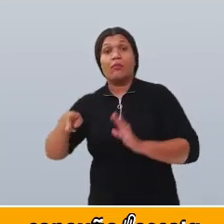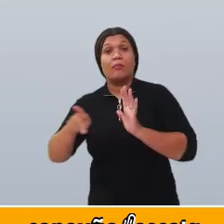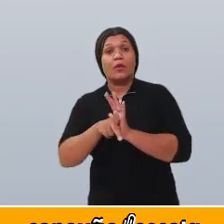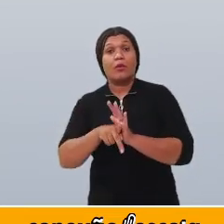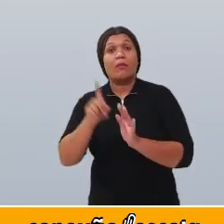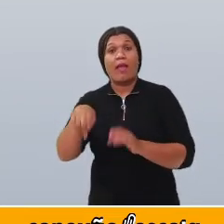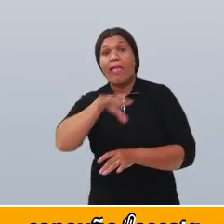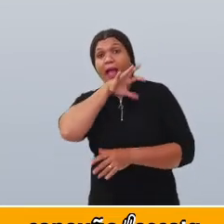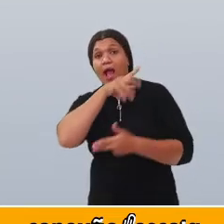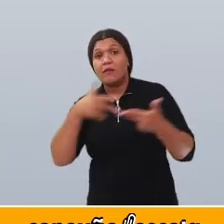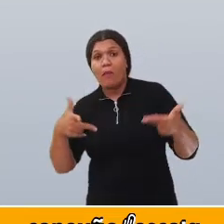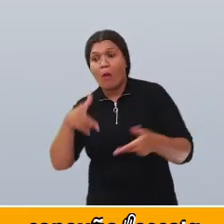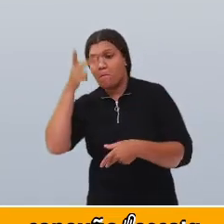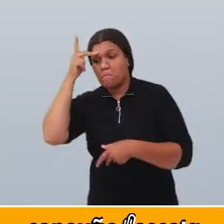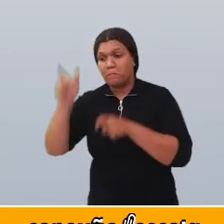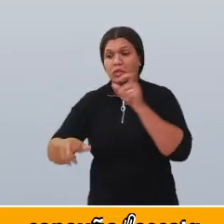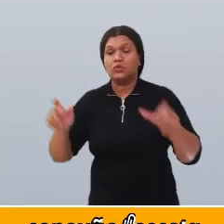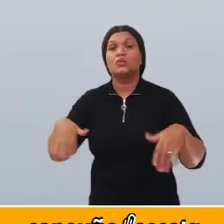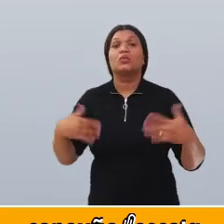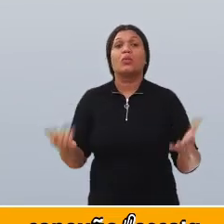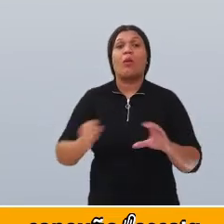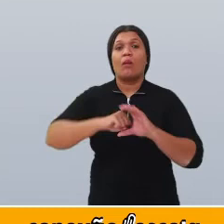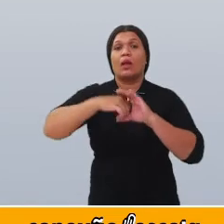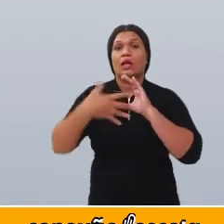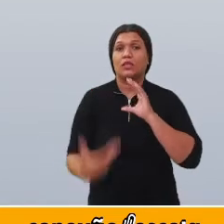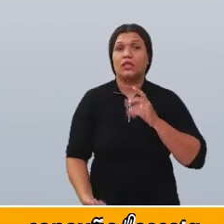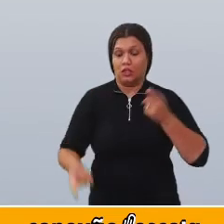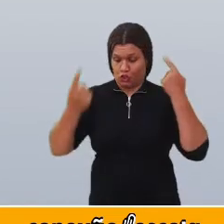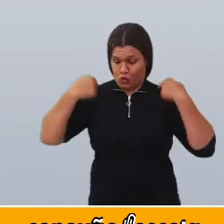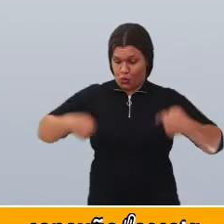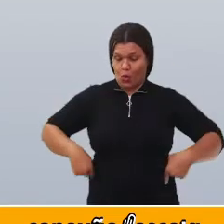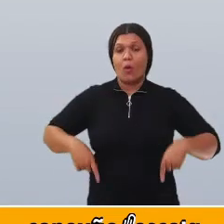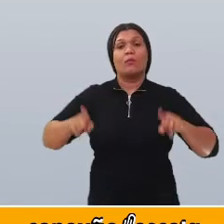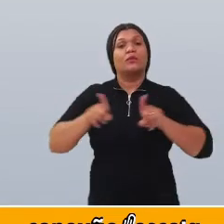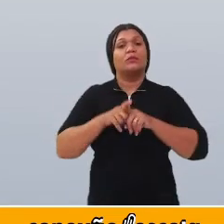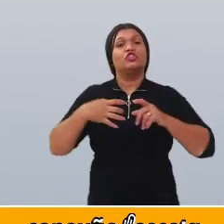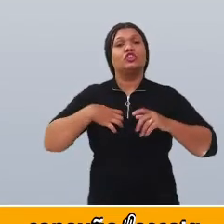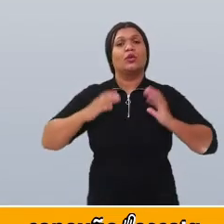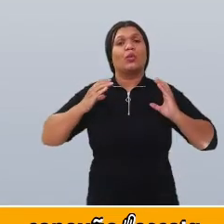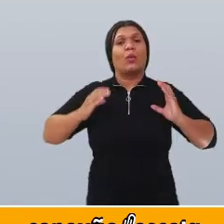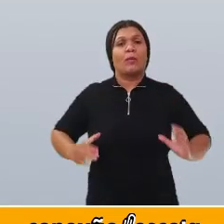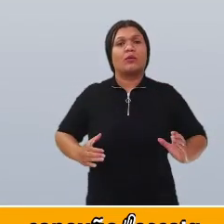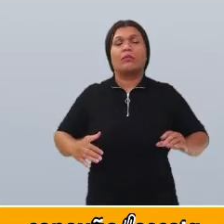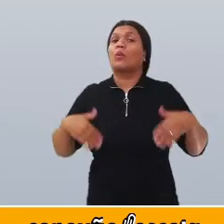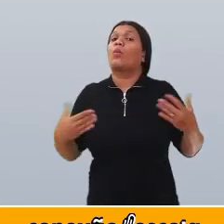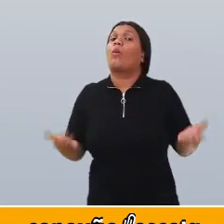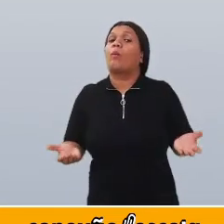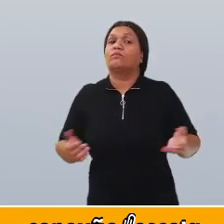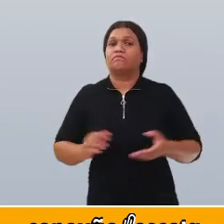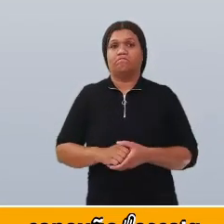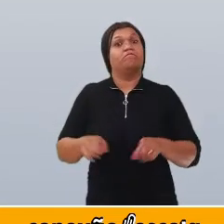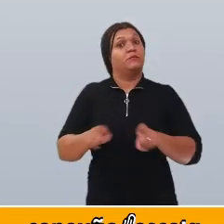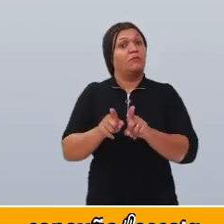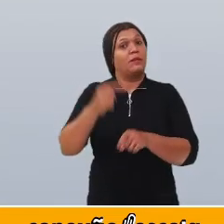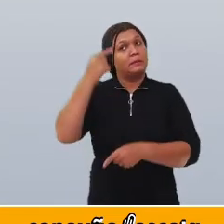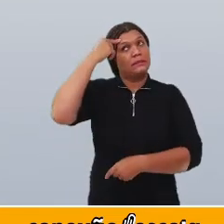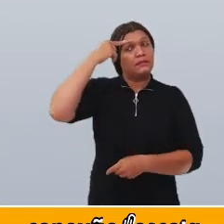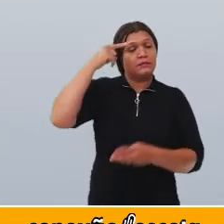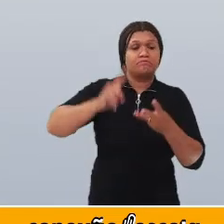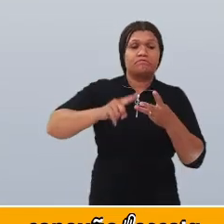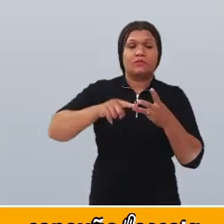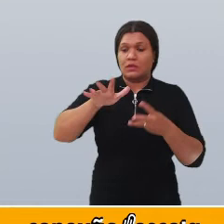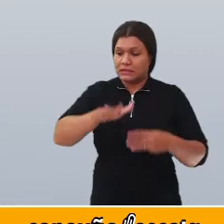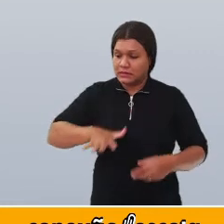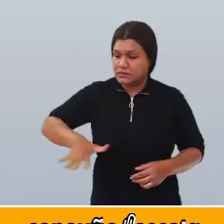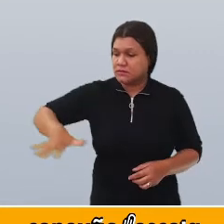pessoas? Quais são as características físicas e comportamentais deles? Pense também no espaço, no